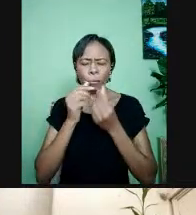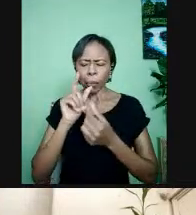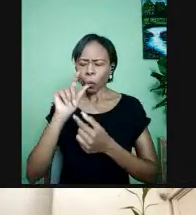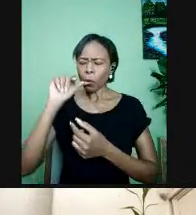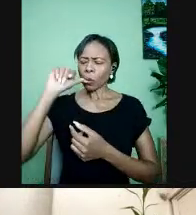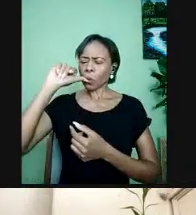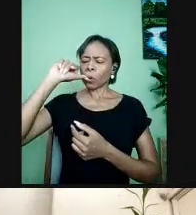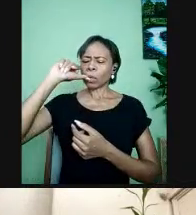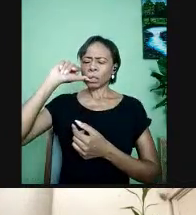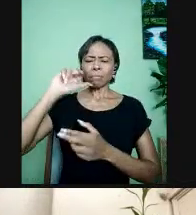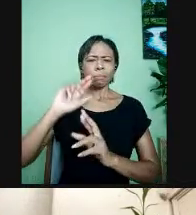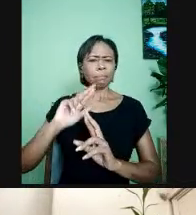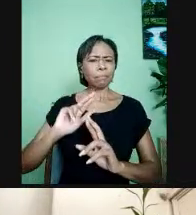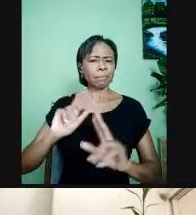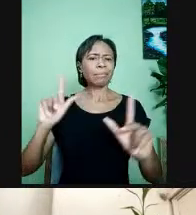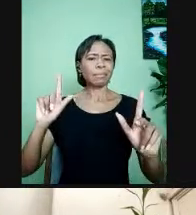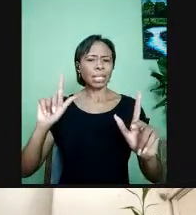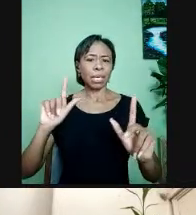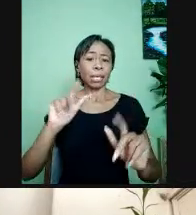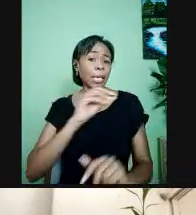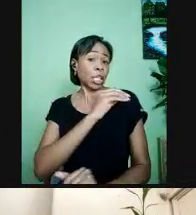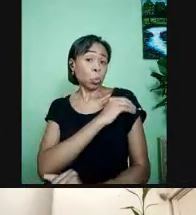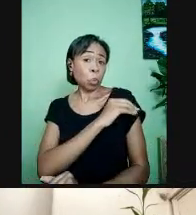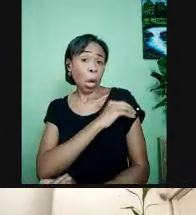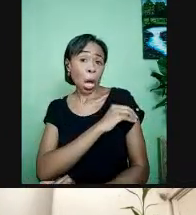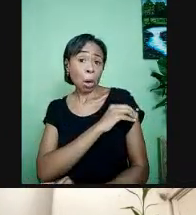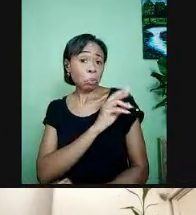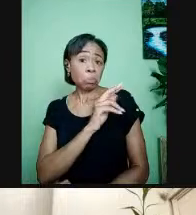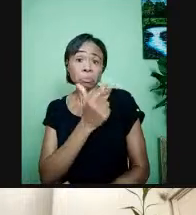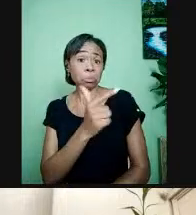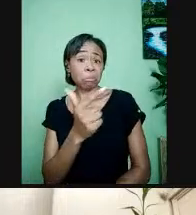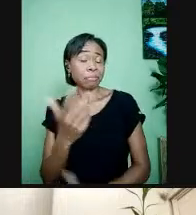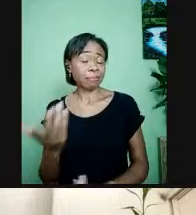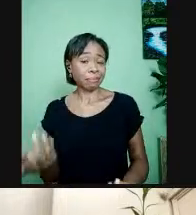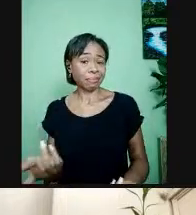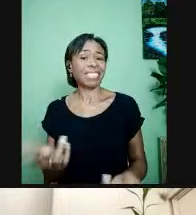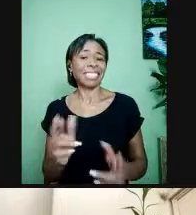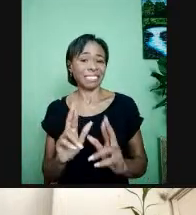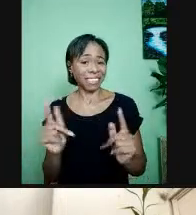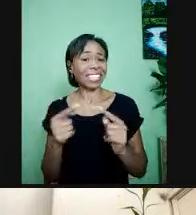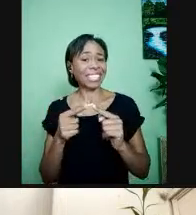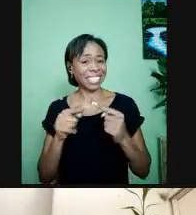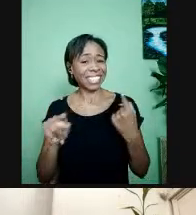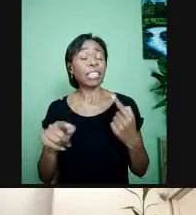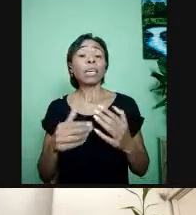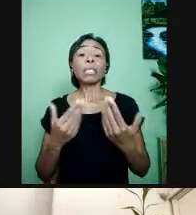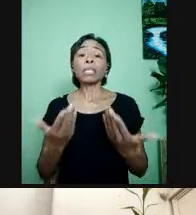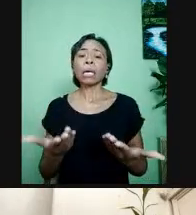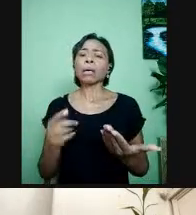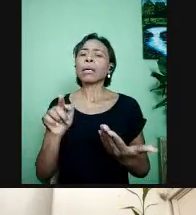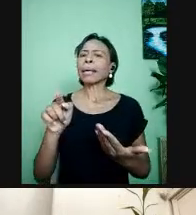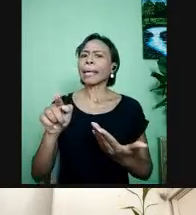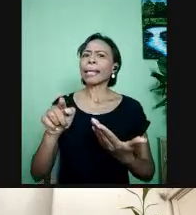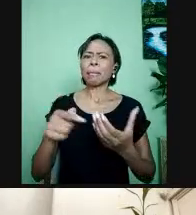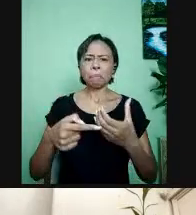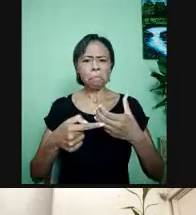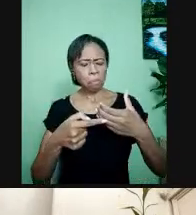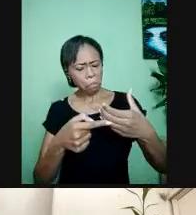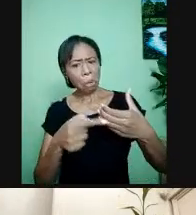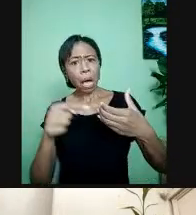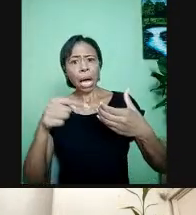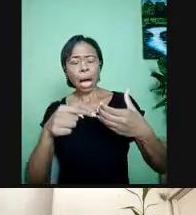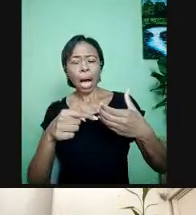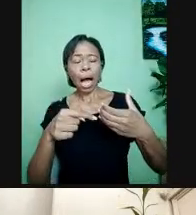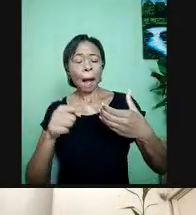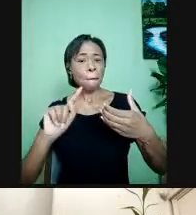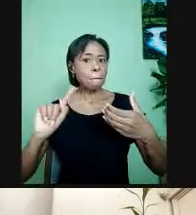bebida alcoólica não tem. Então, qual que foi a proposta dele? Isso ele encantou todo mundo. Inclusive, ele ficou entre